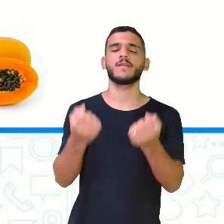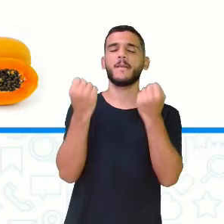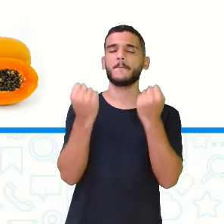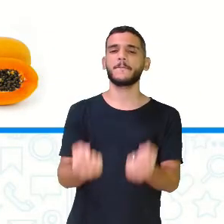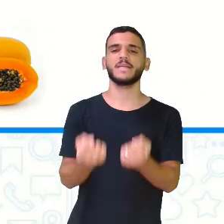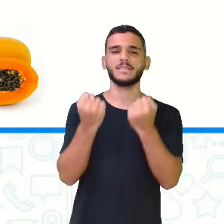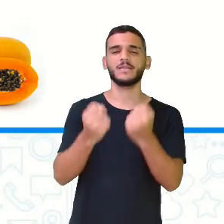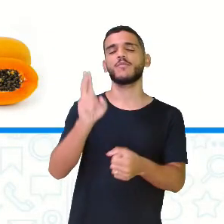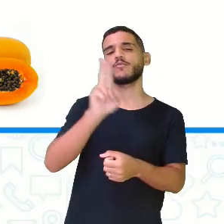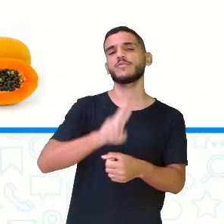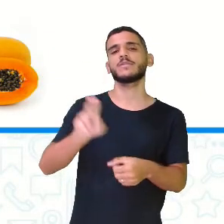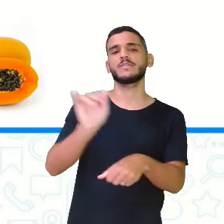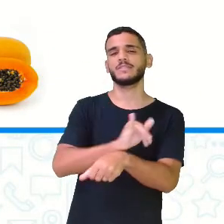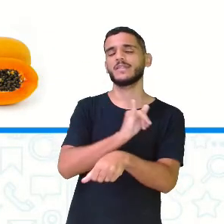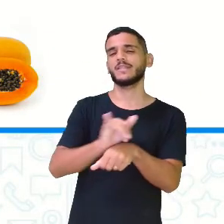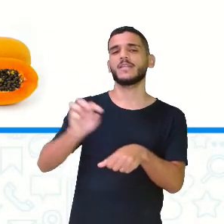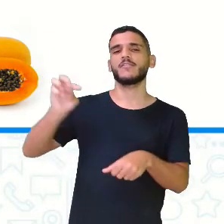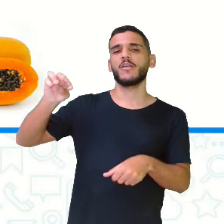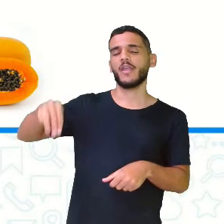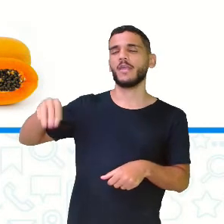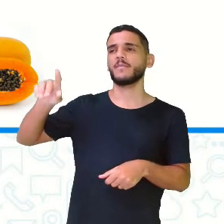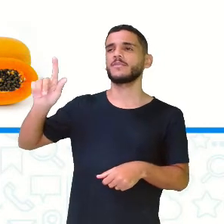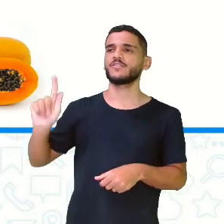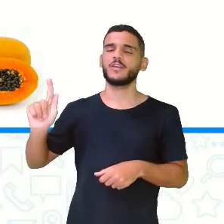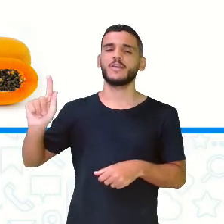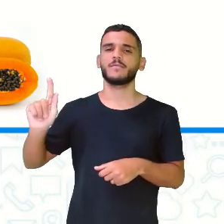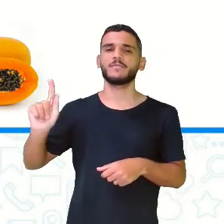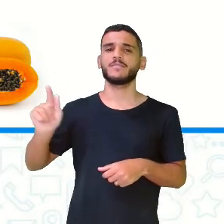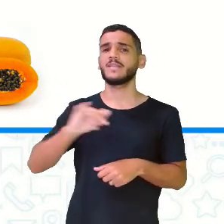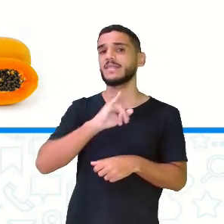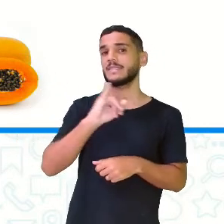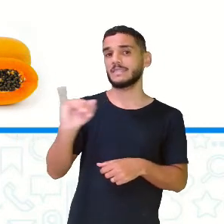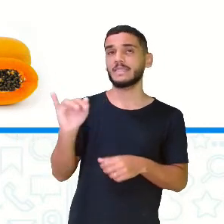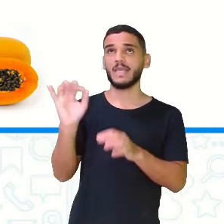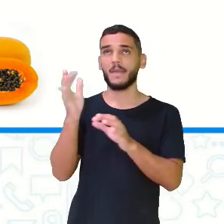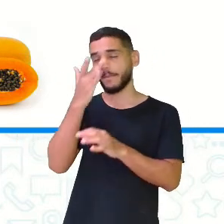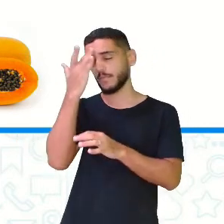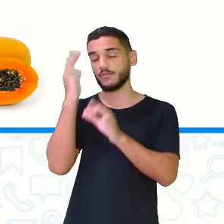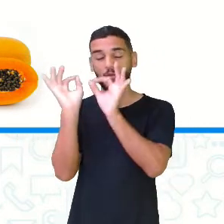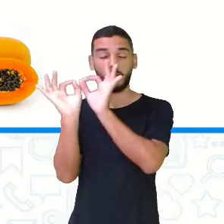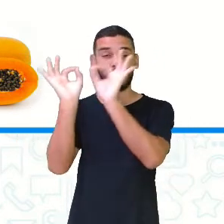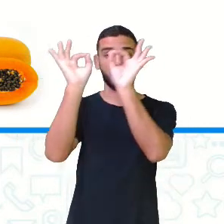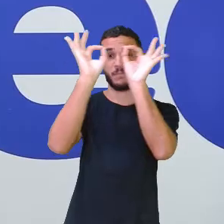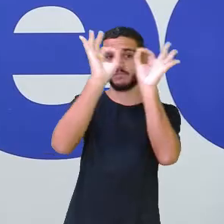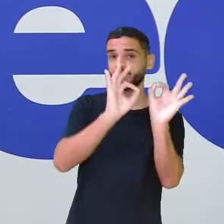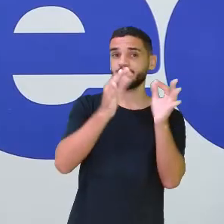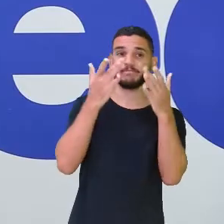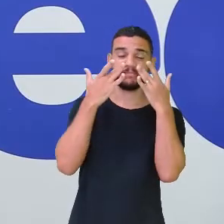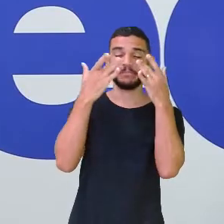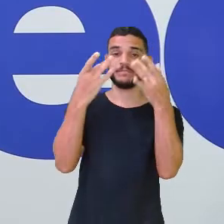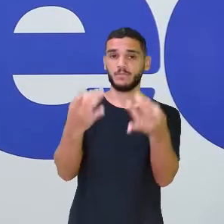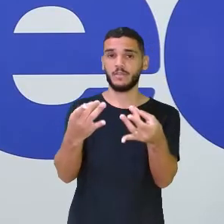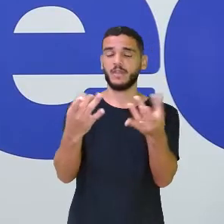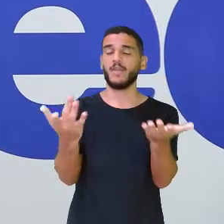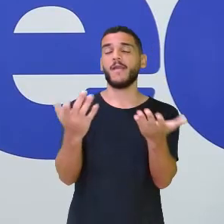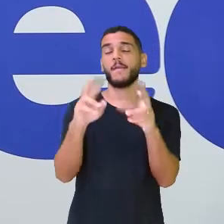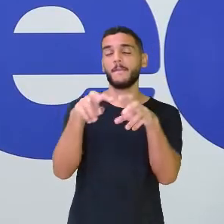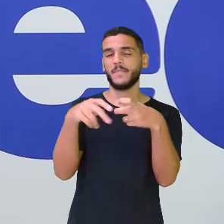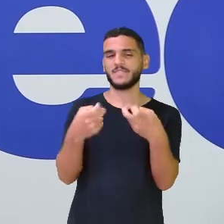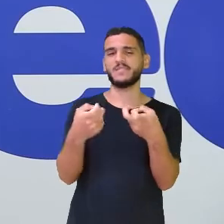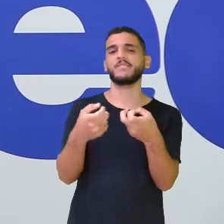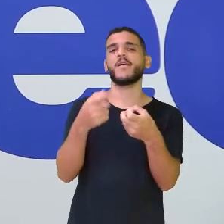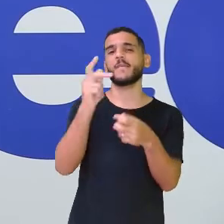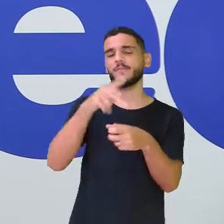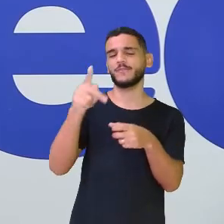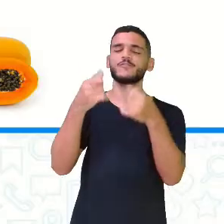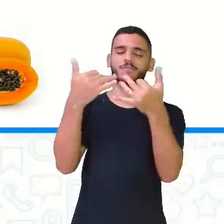miligramas? Miligramas. Quem prestou atenção à aula, a professora Kedma, Já identificou, porque a senhora deixou bem claro, Não não